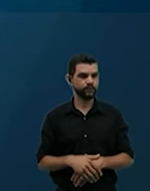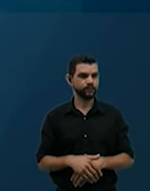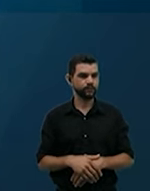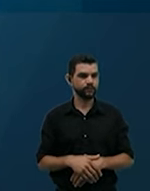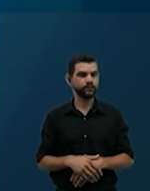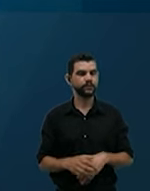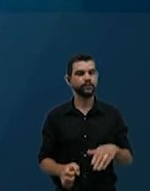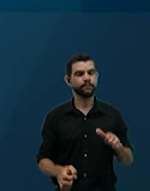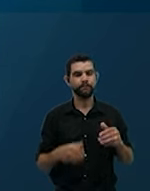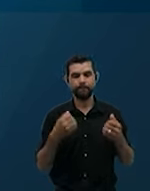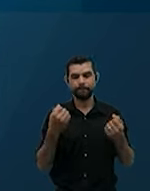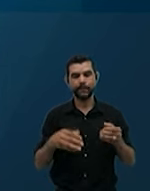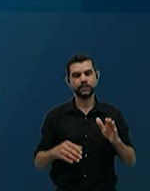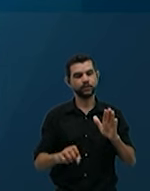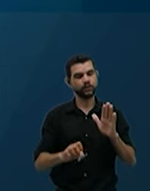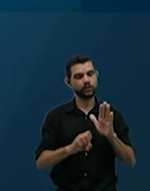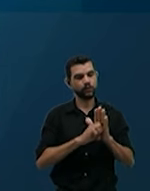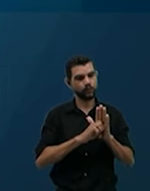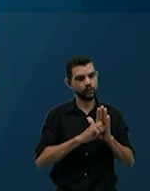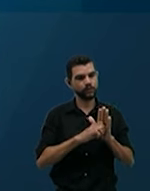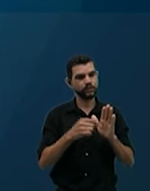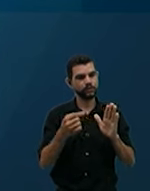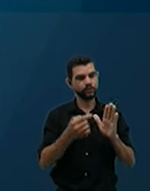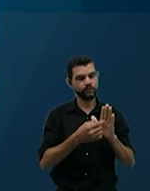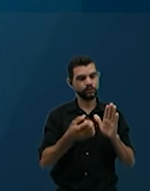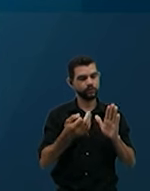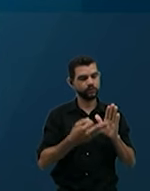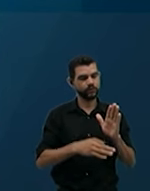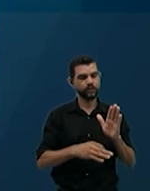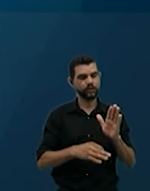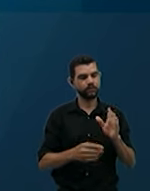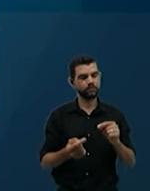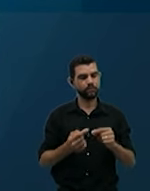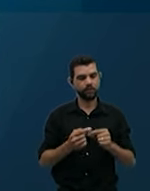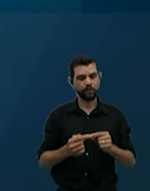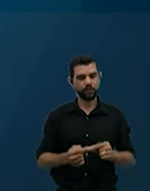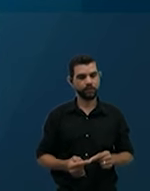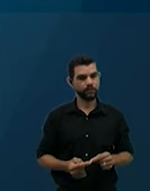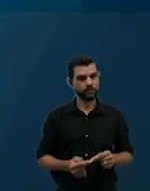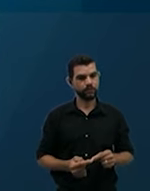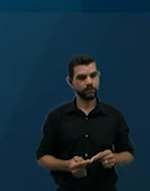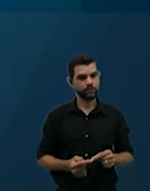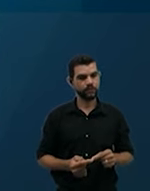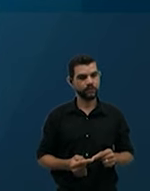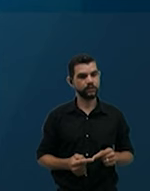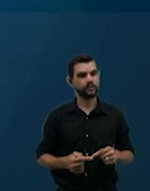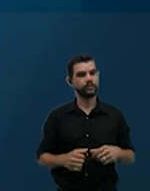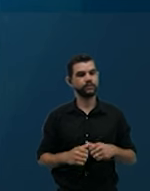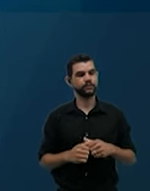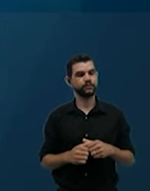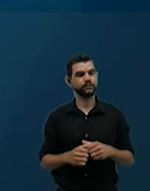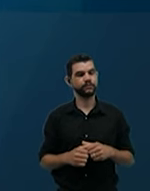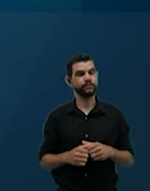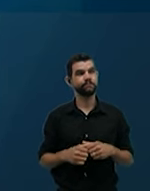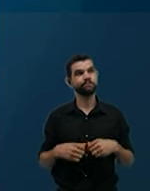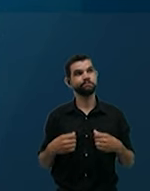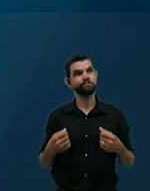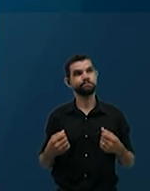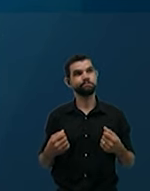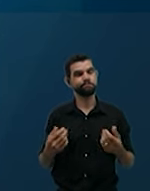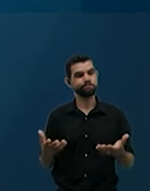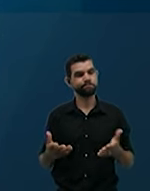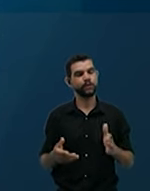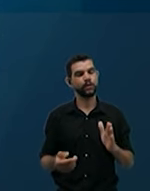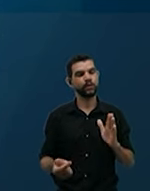judicial. Frente à previsão do Código de Processo Civil, de que o edital da asta pública deve